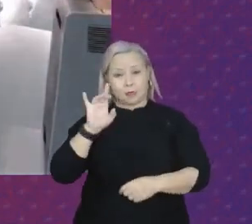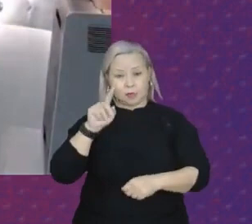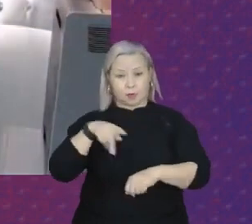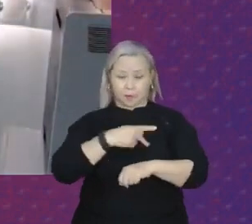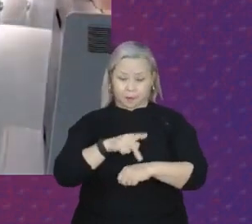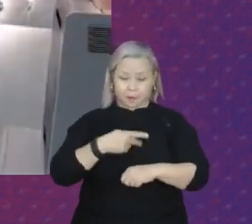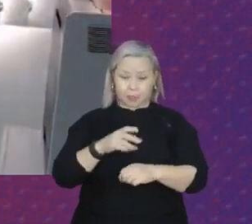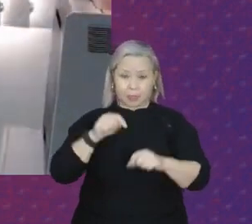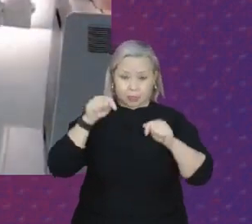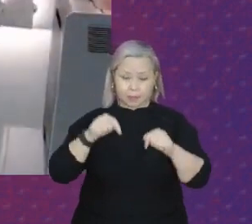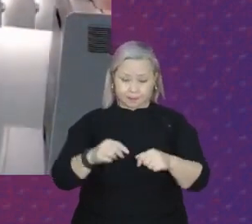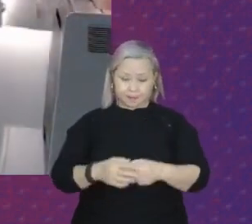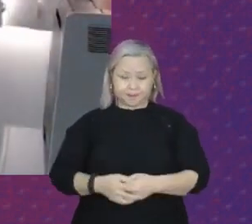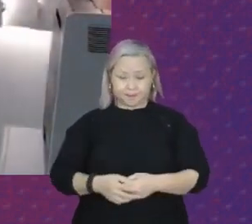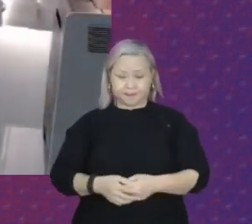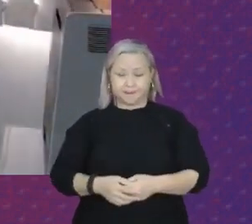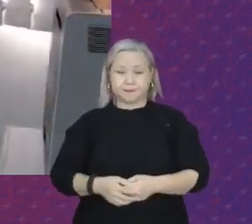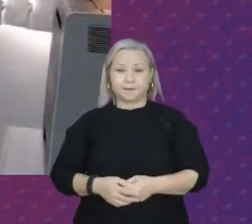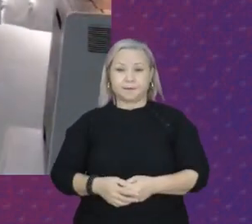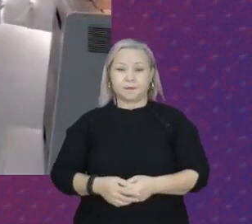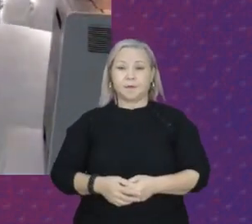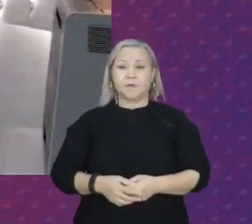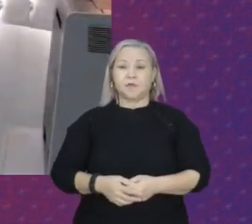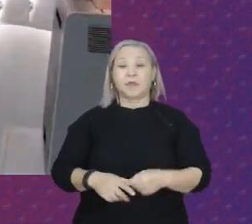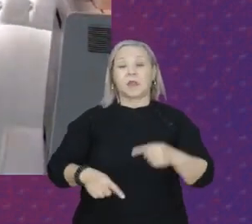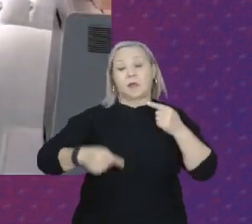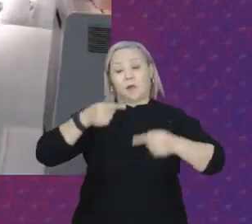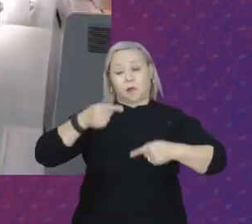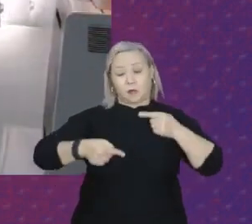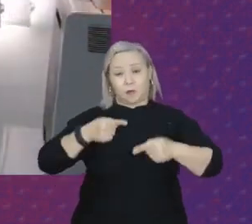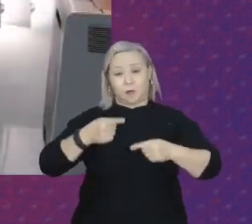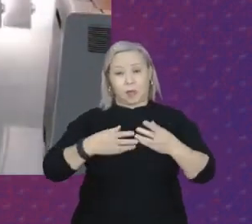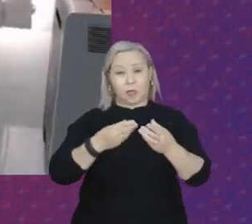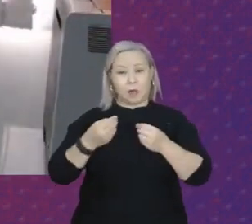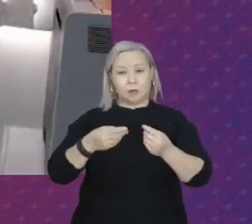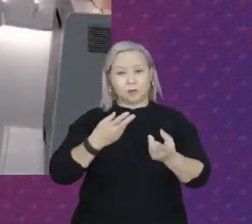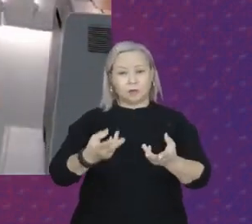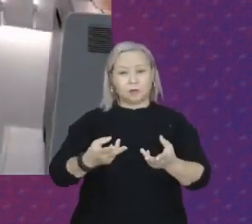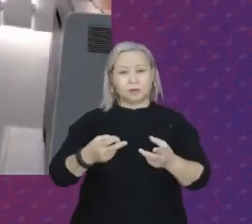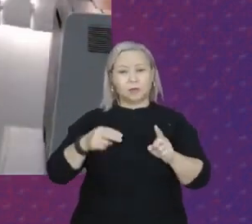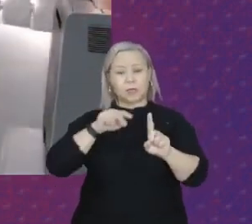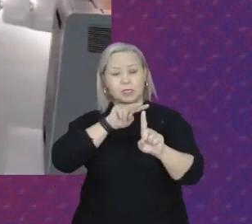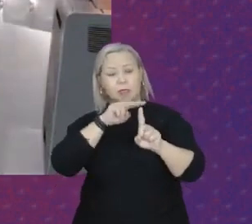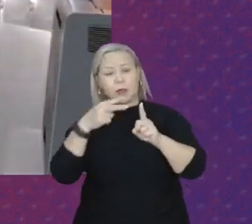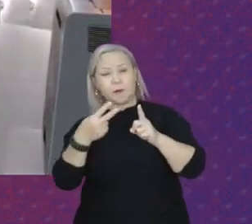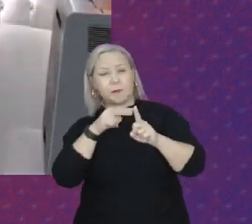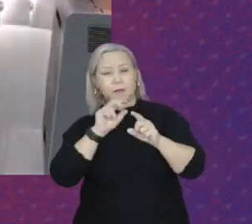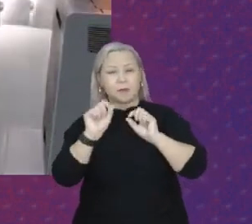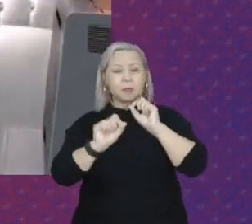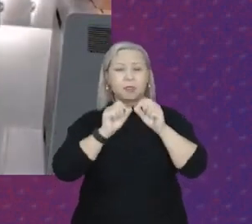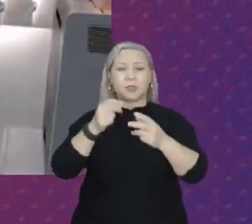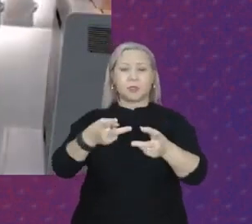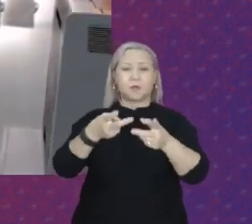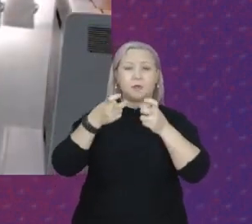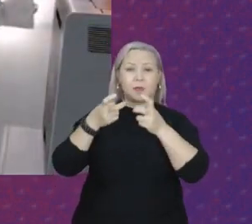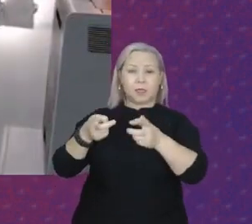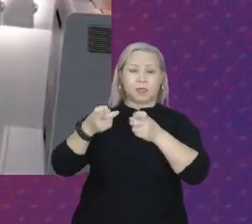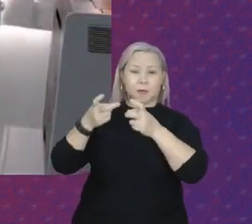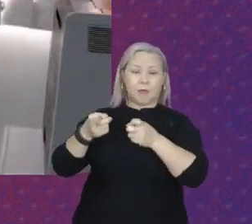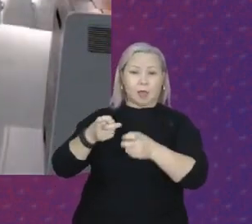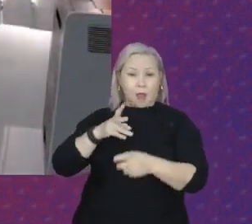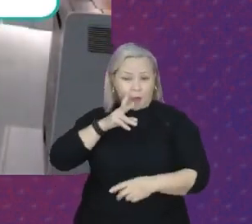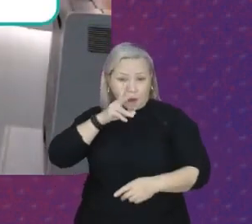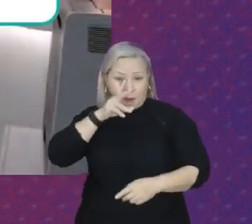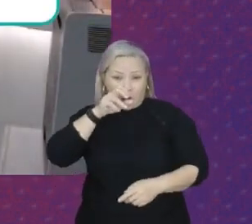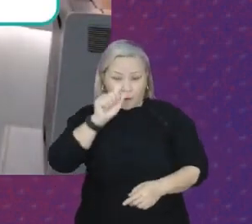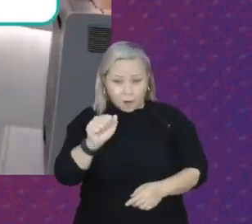Então, o nosso debate é muito nessa perspectiva de nós nos percebermos como a grande força